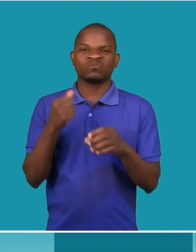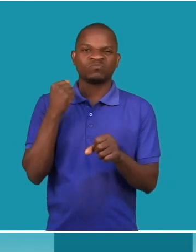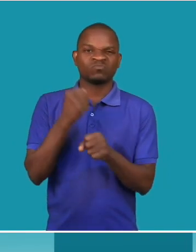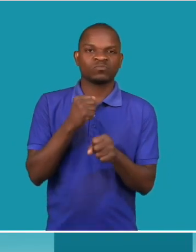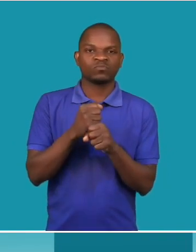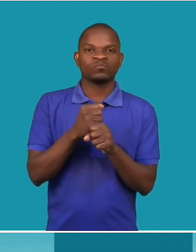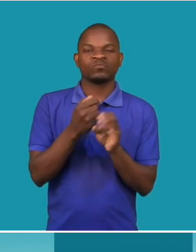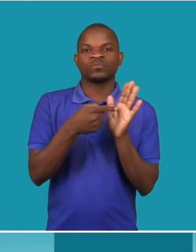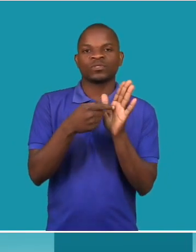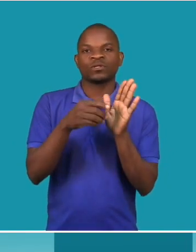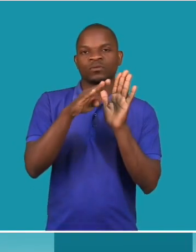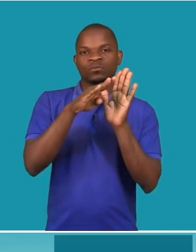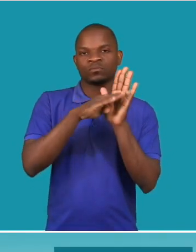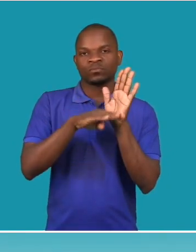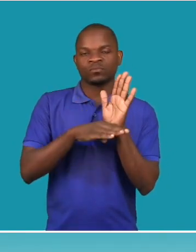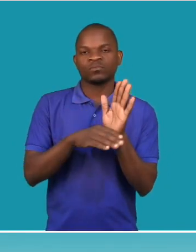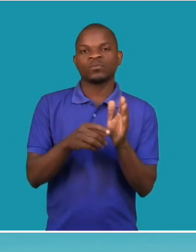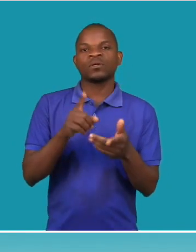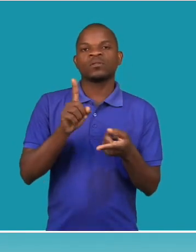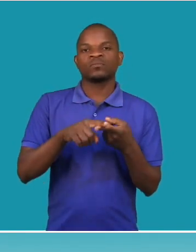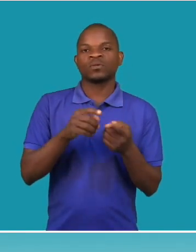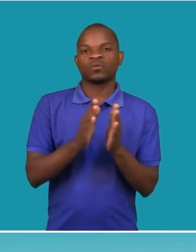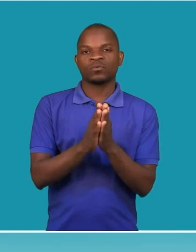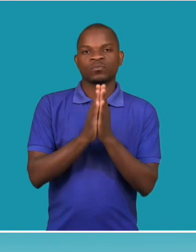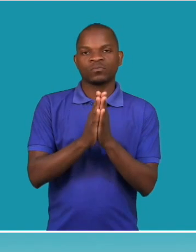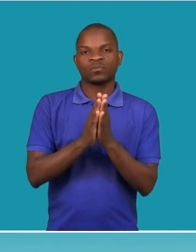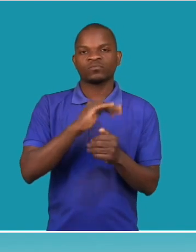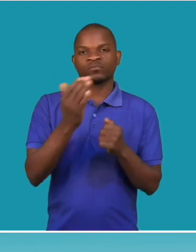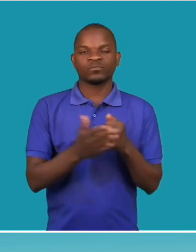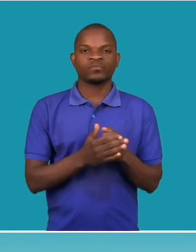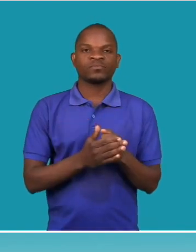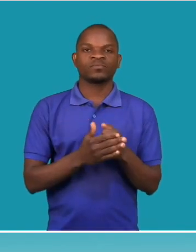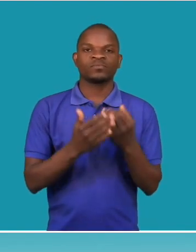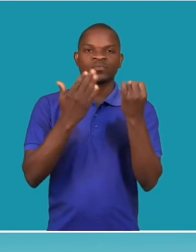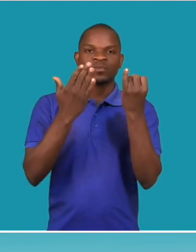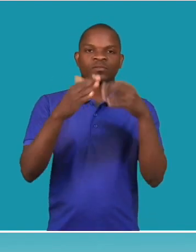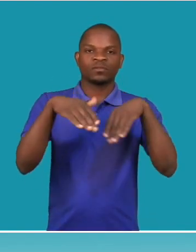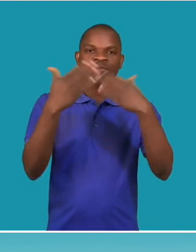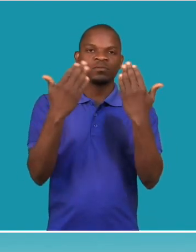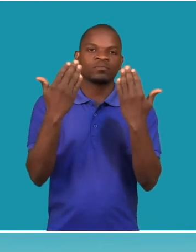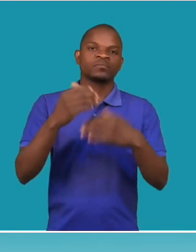equipa, que tornou possível este programa. Muito obrigado. Nós voltamos daqui a sete dias. Até lá.